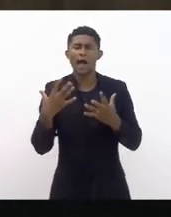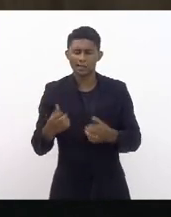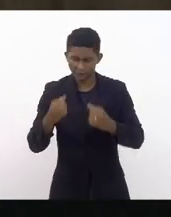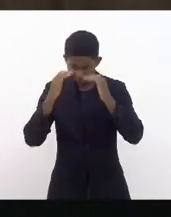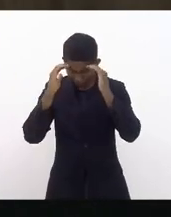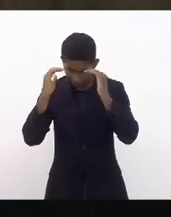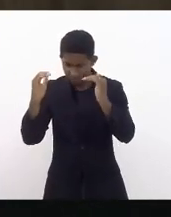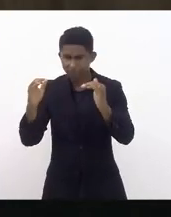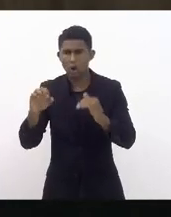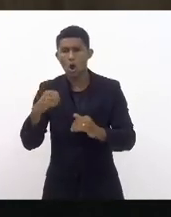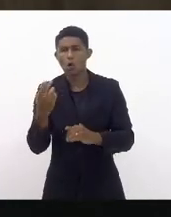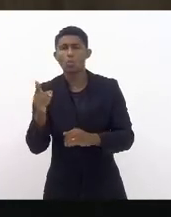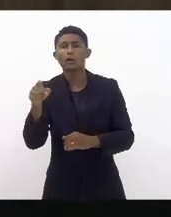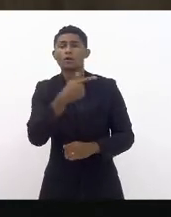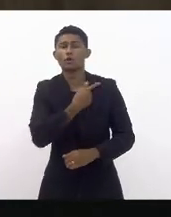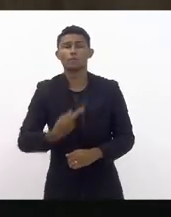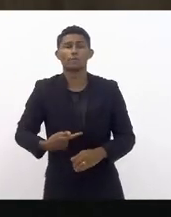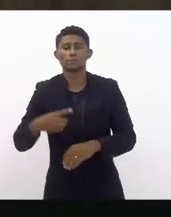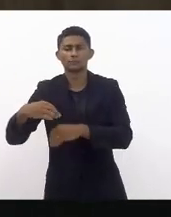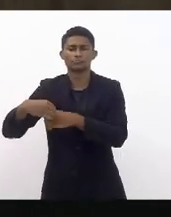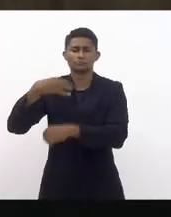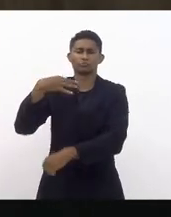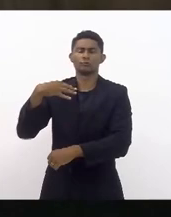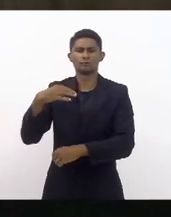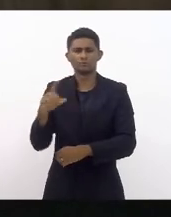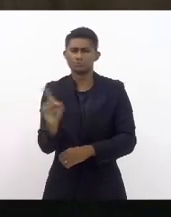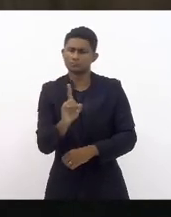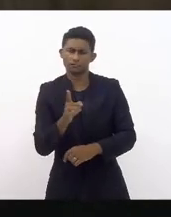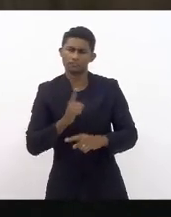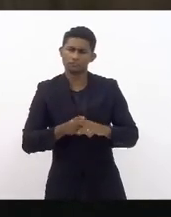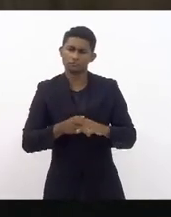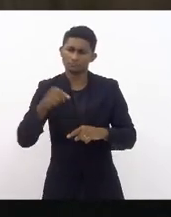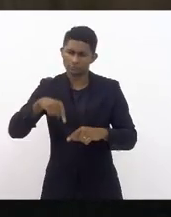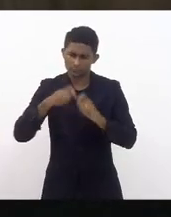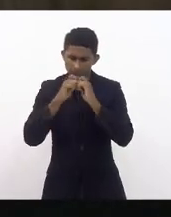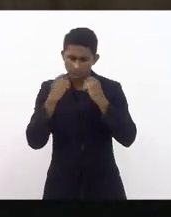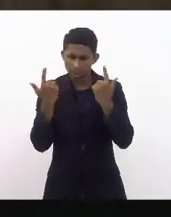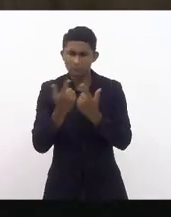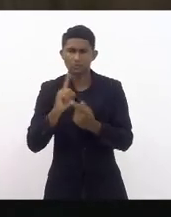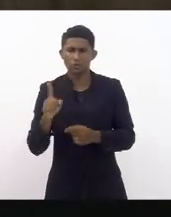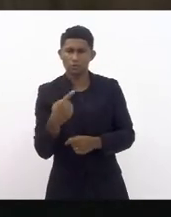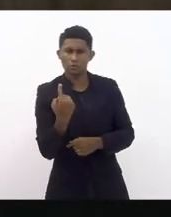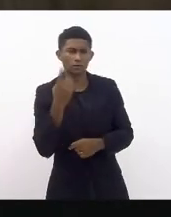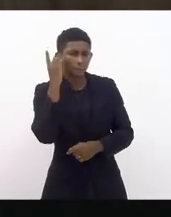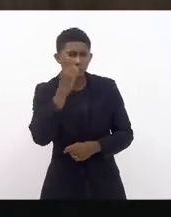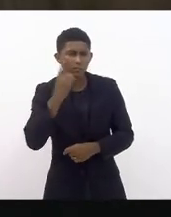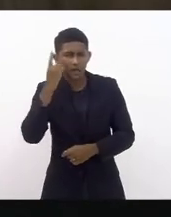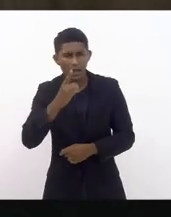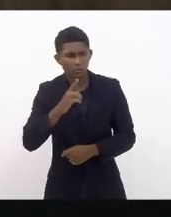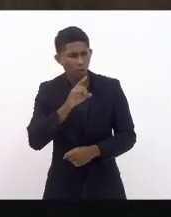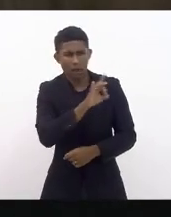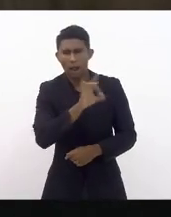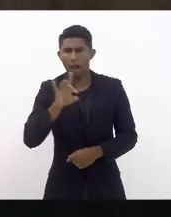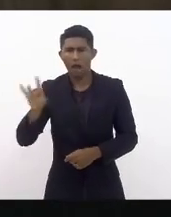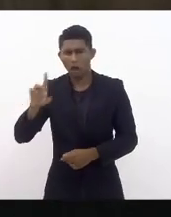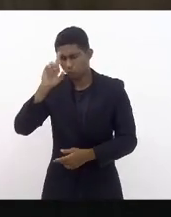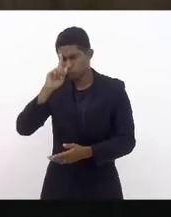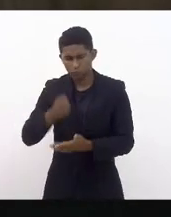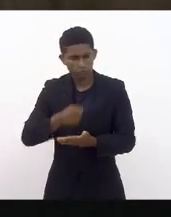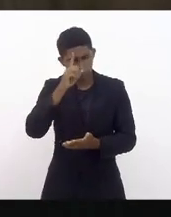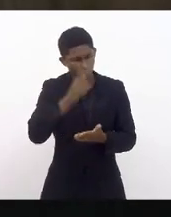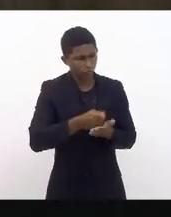governador indicou, que aqui dentro dessa casa nós temos autonomia. Nós